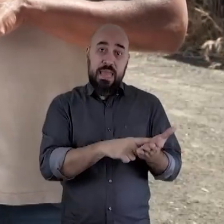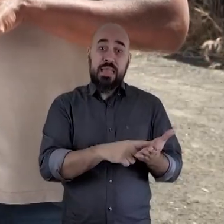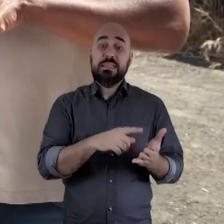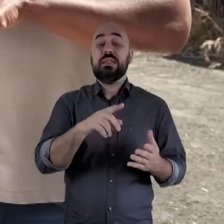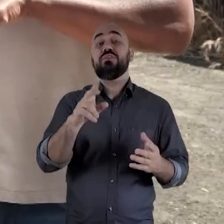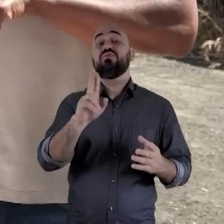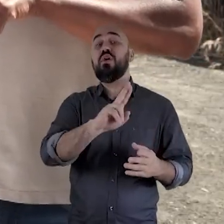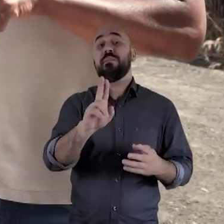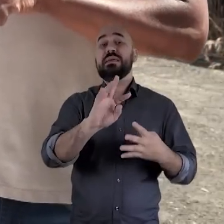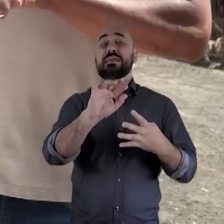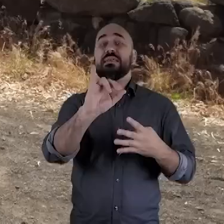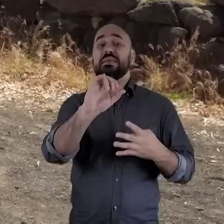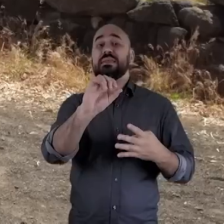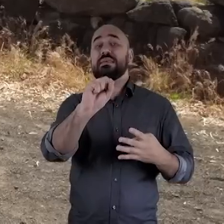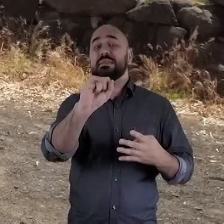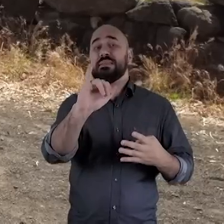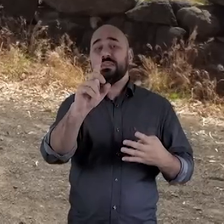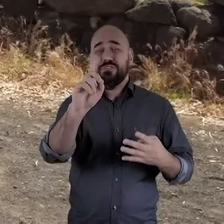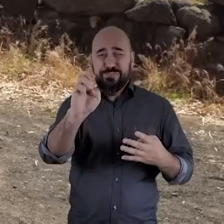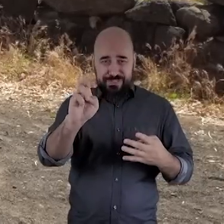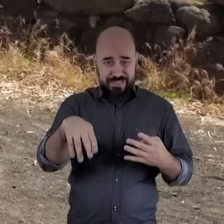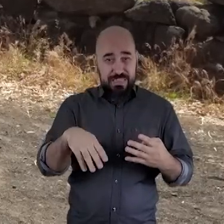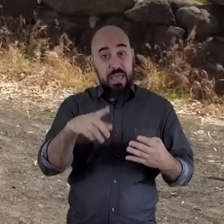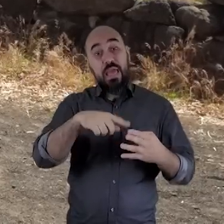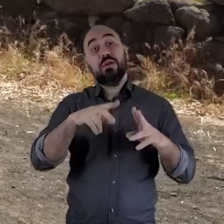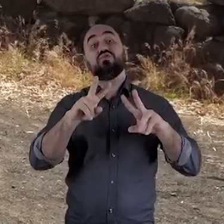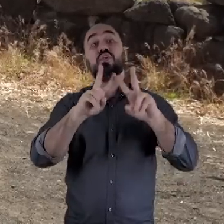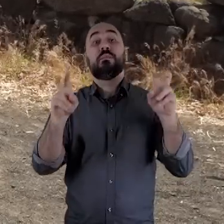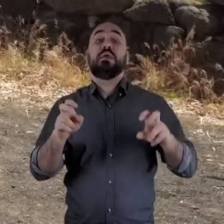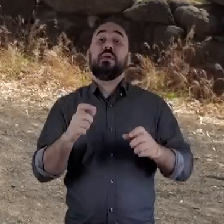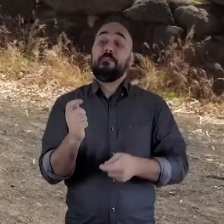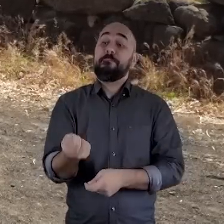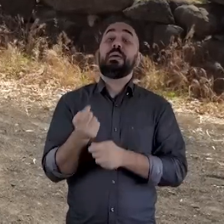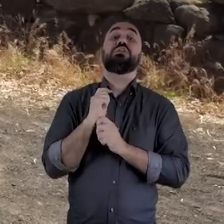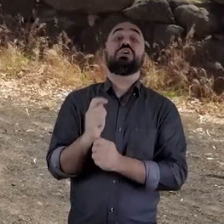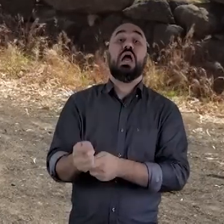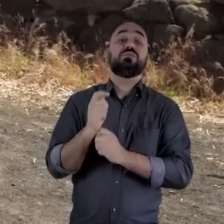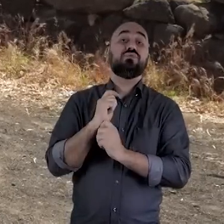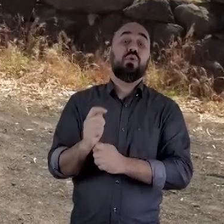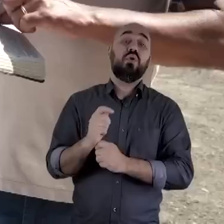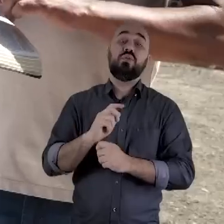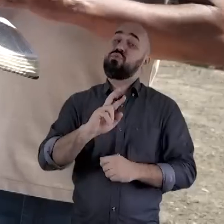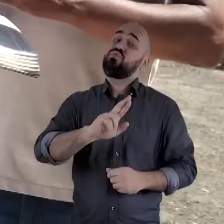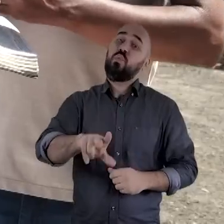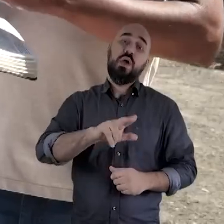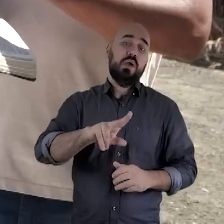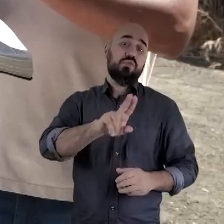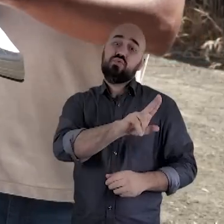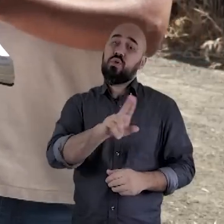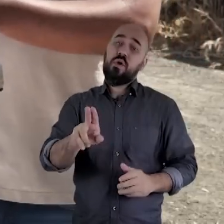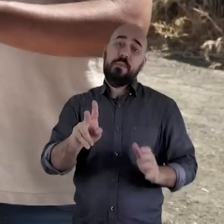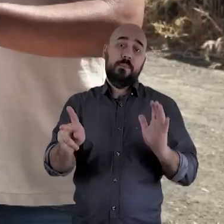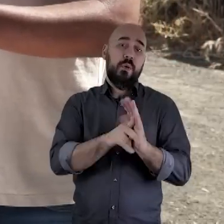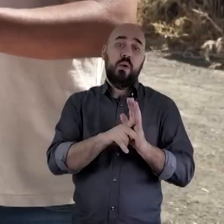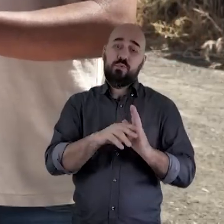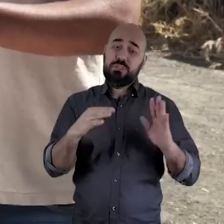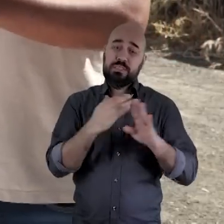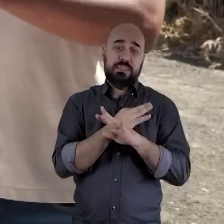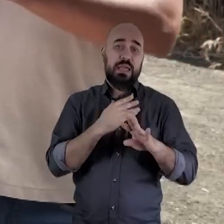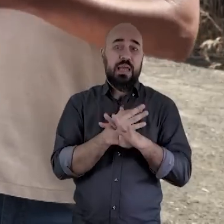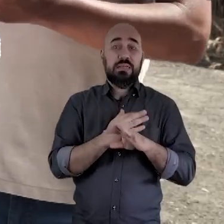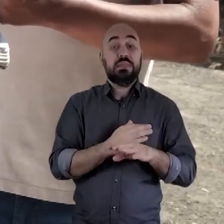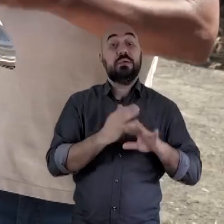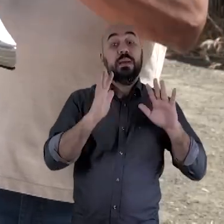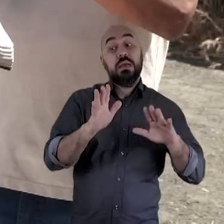pescador. Então, está falando de pescadores, não é um nome próprio de uma cidade, mas uma alusão a uma cidade